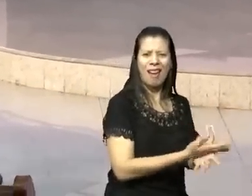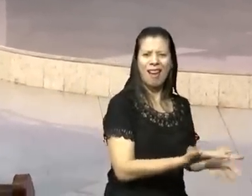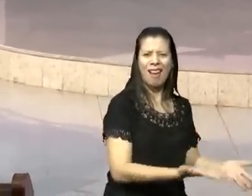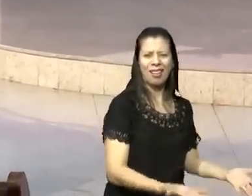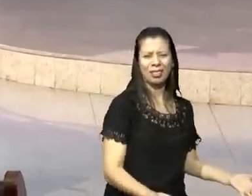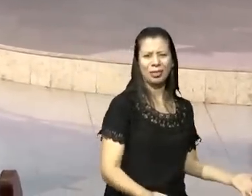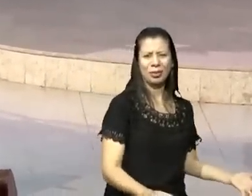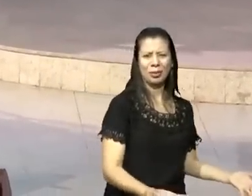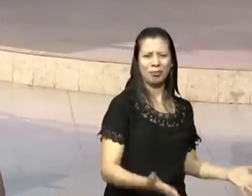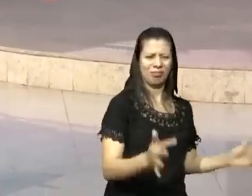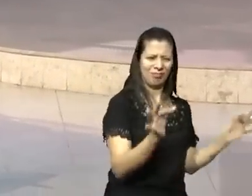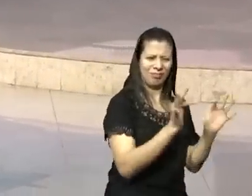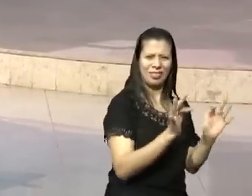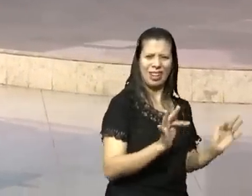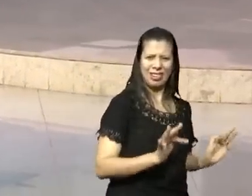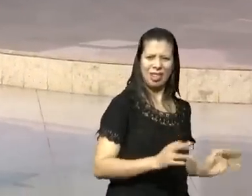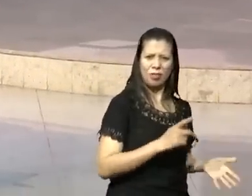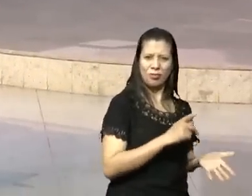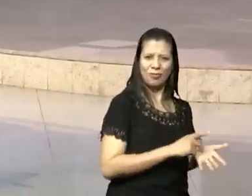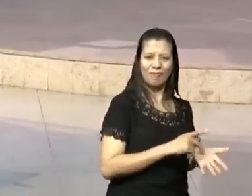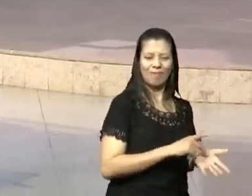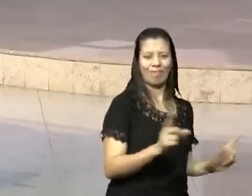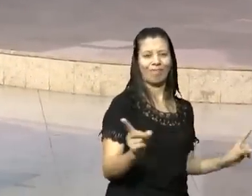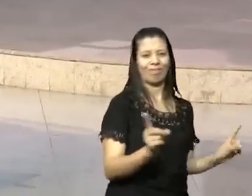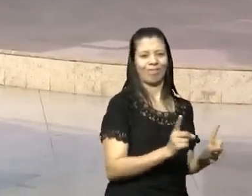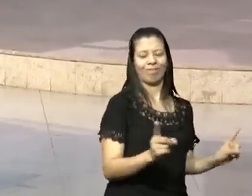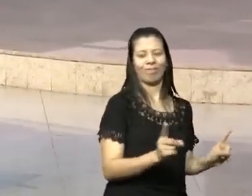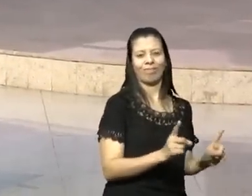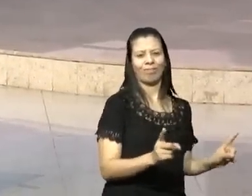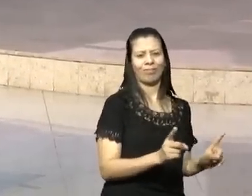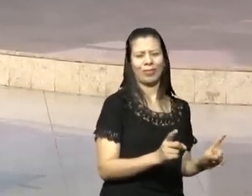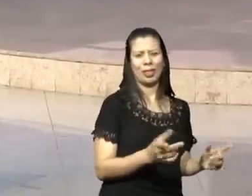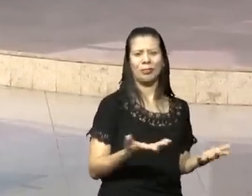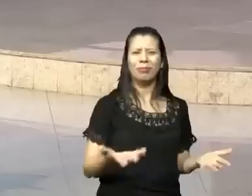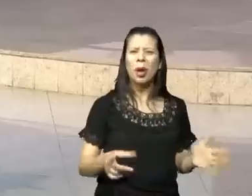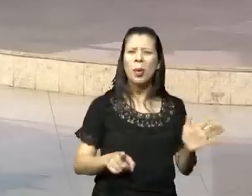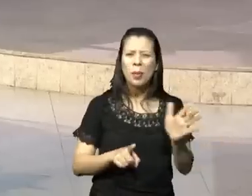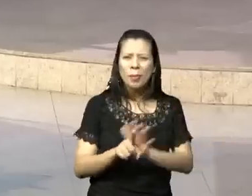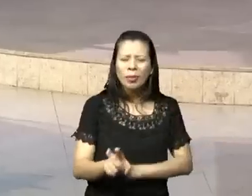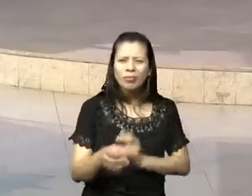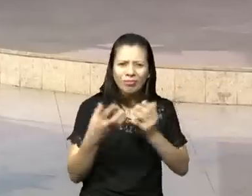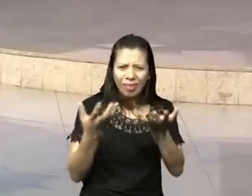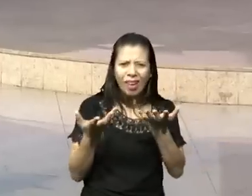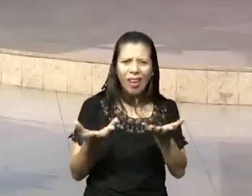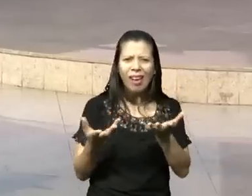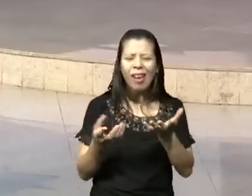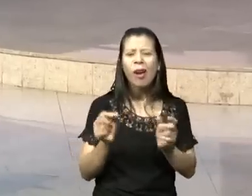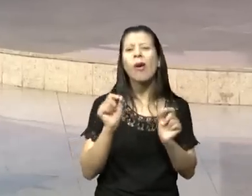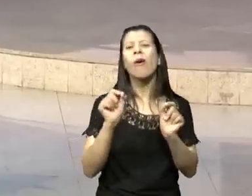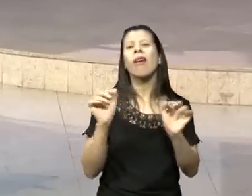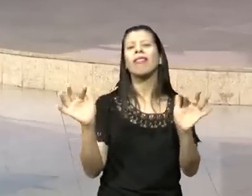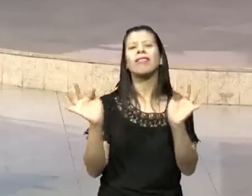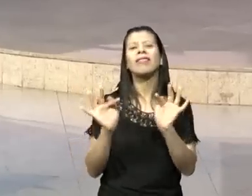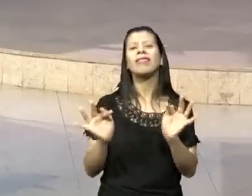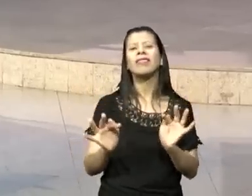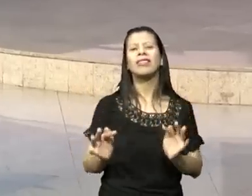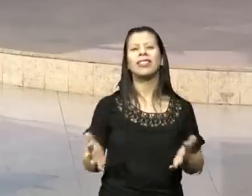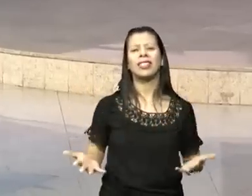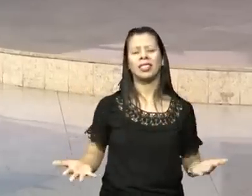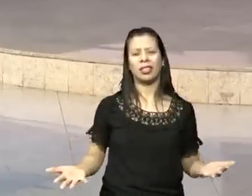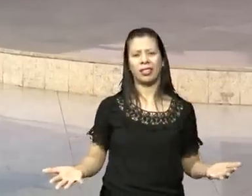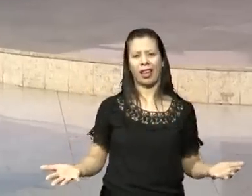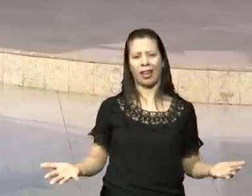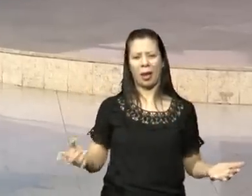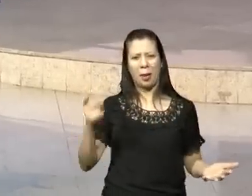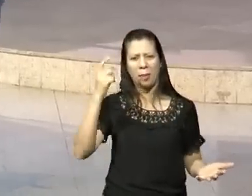quem não quer ser feliz que não quer ter os prazeres listos da vida anda cavalo fazer